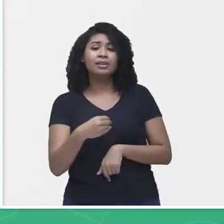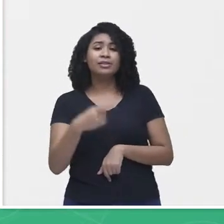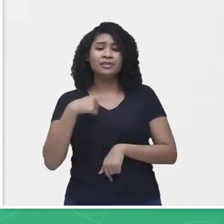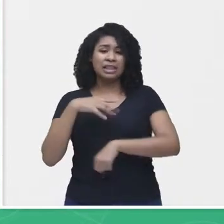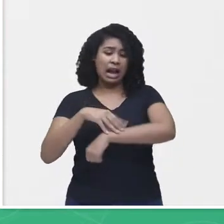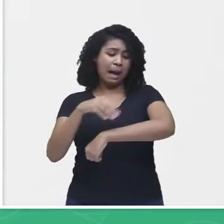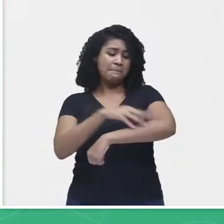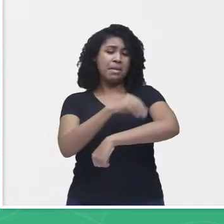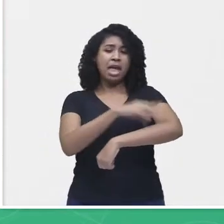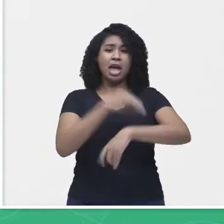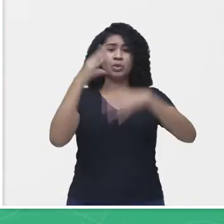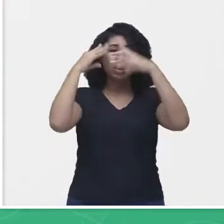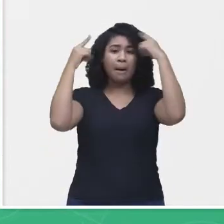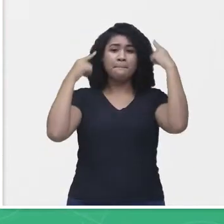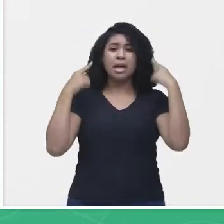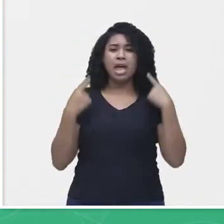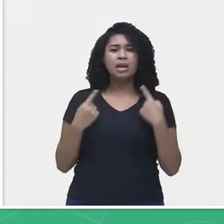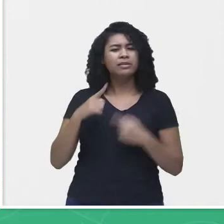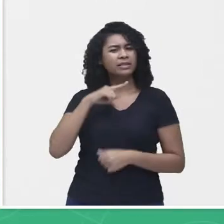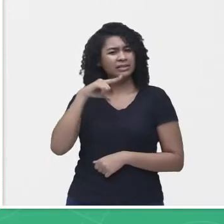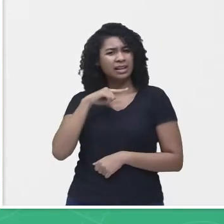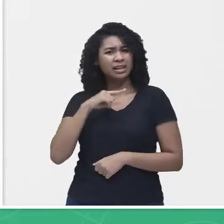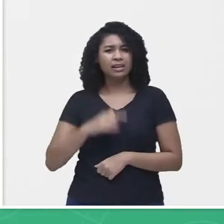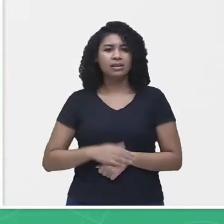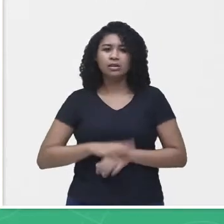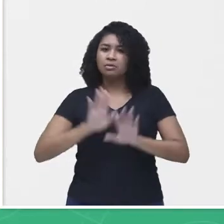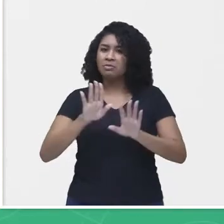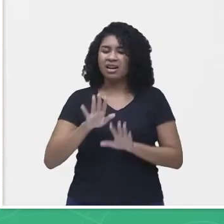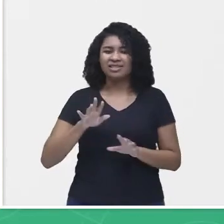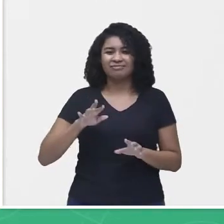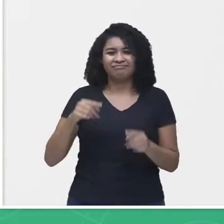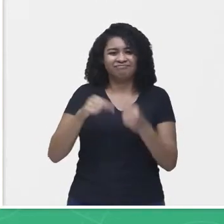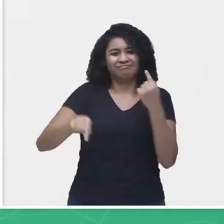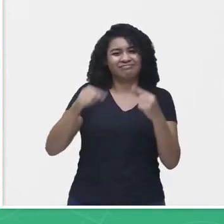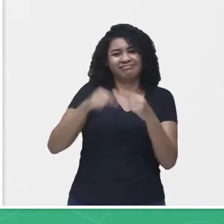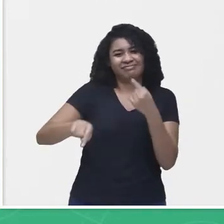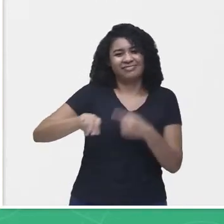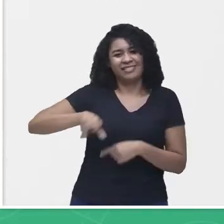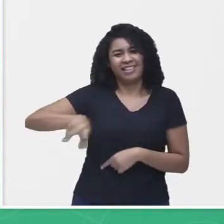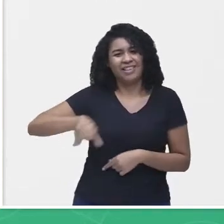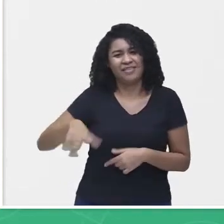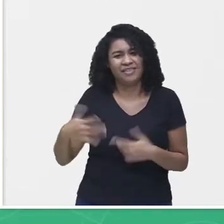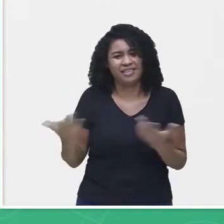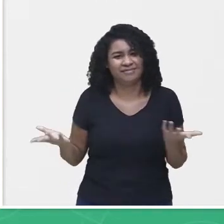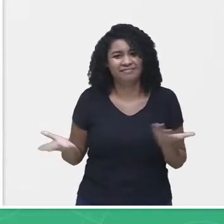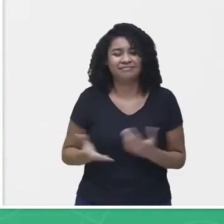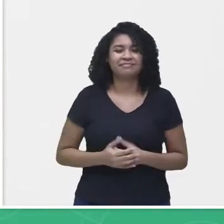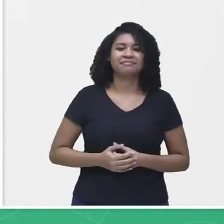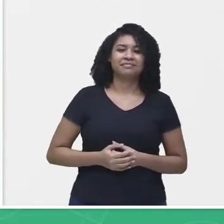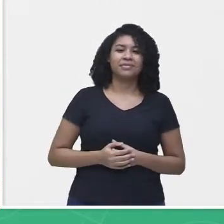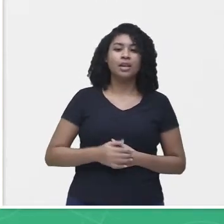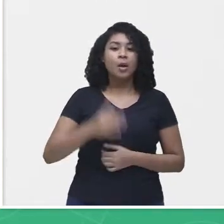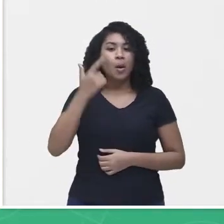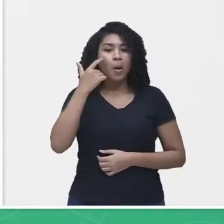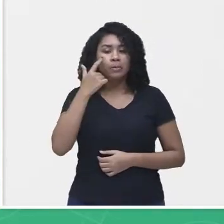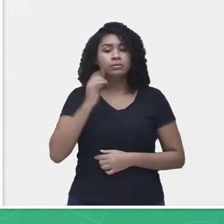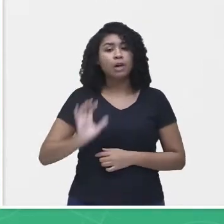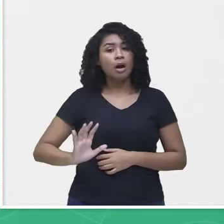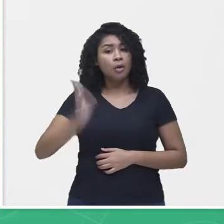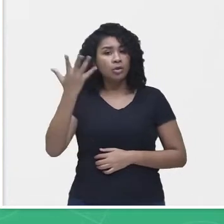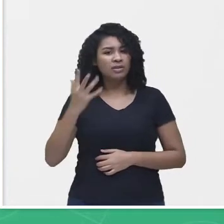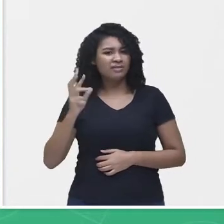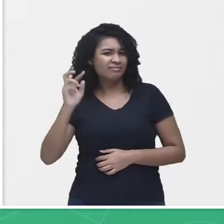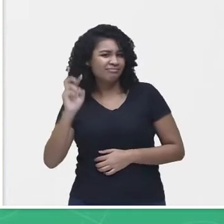meu neném nasceu bem cabeludo. Mas a minha azia não tem nada a ver com o cabelo do neném. A azia na gravidez acontece por